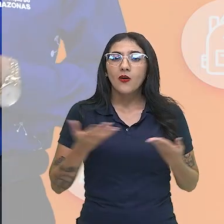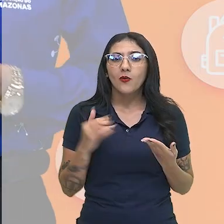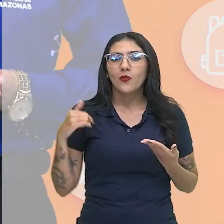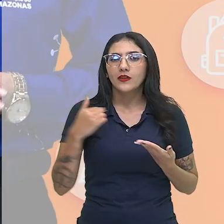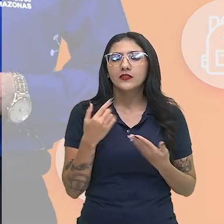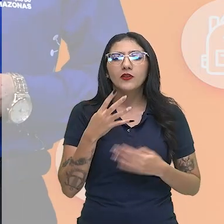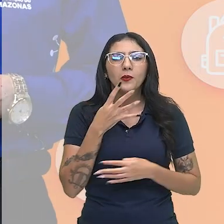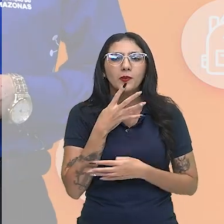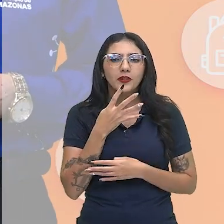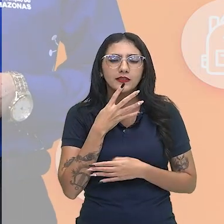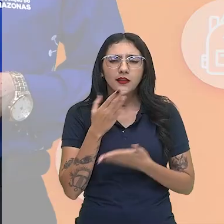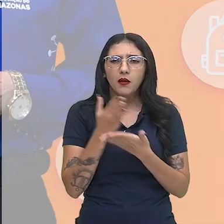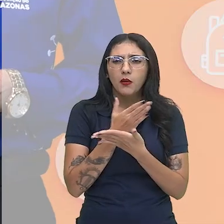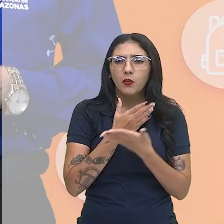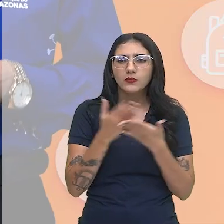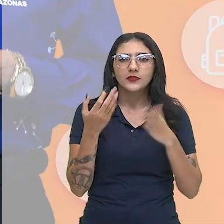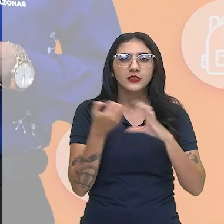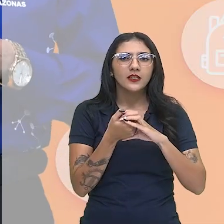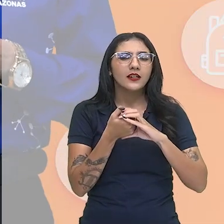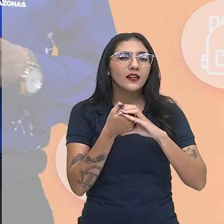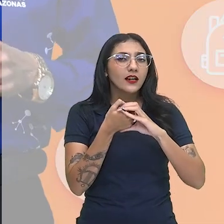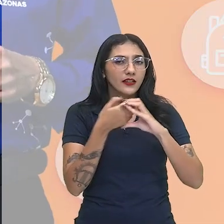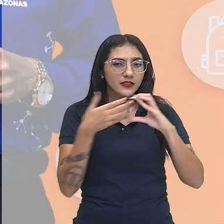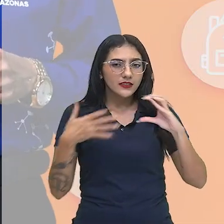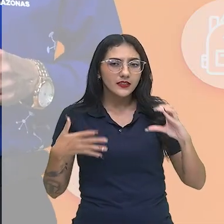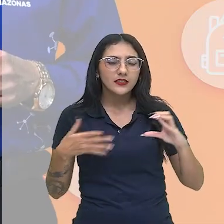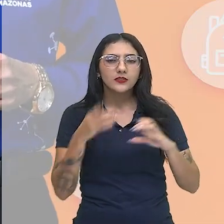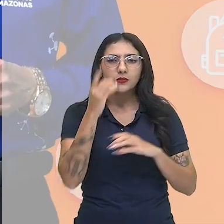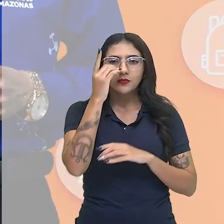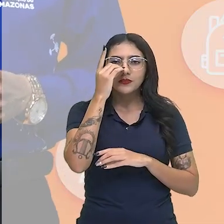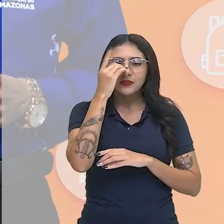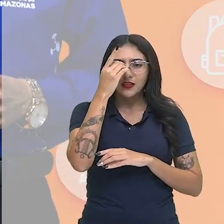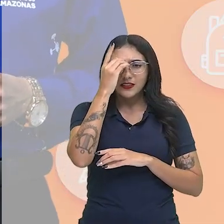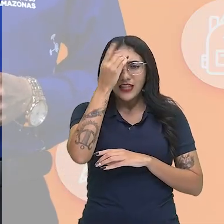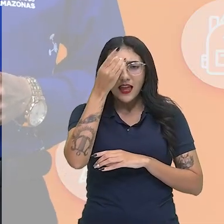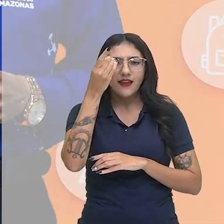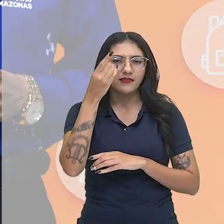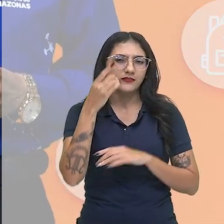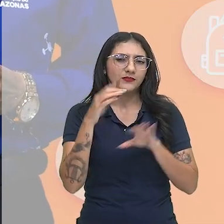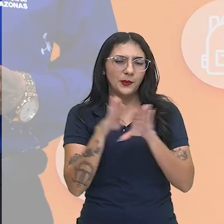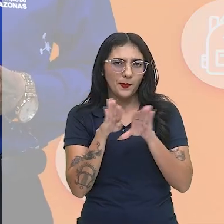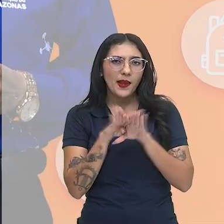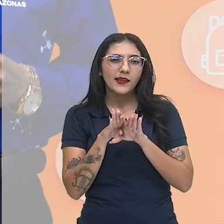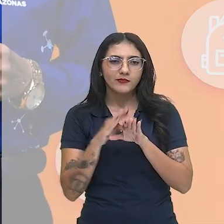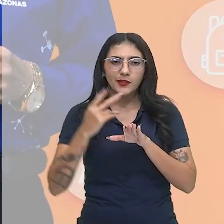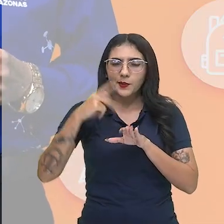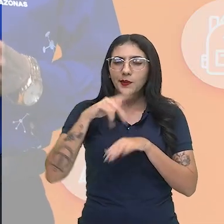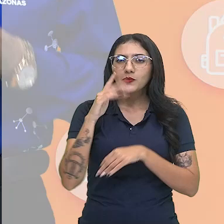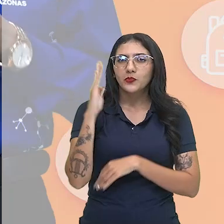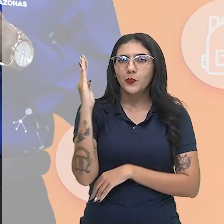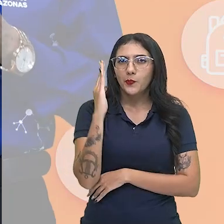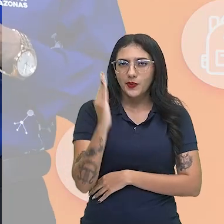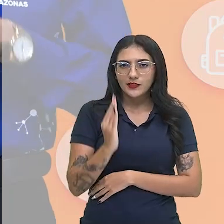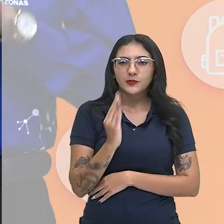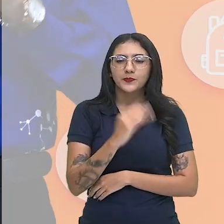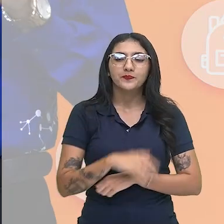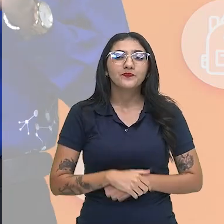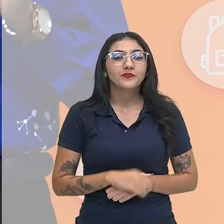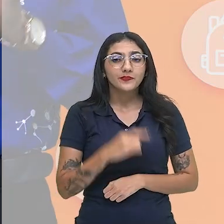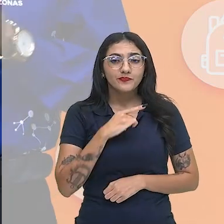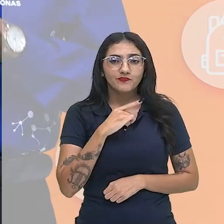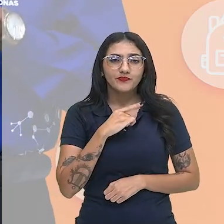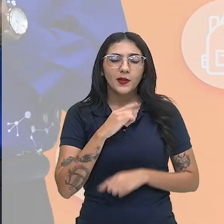exemplos de características de alguns indicadores do nosso país, que vai mostrar